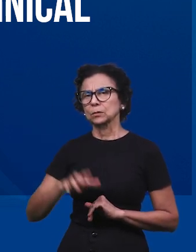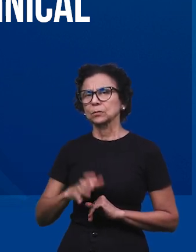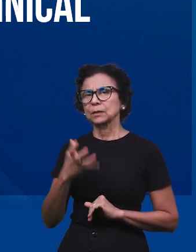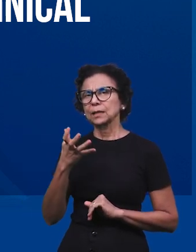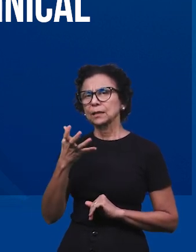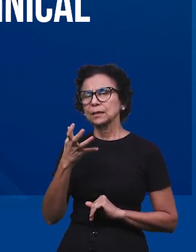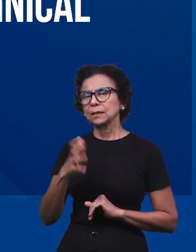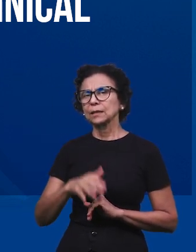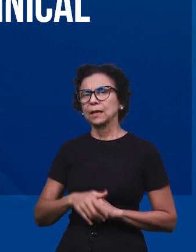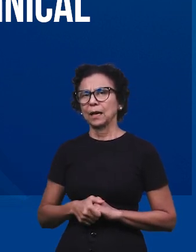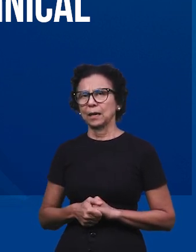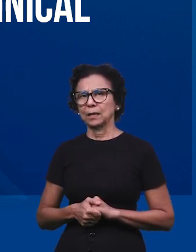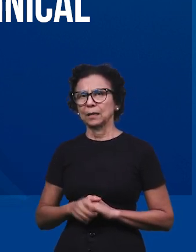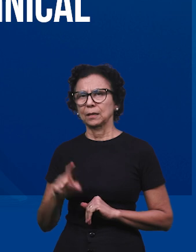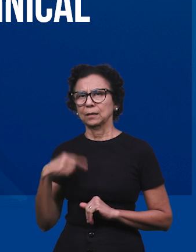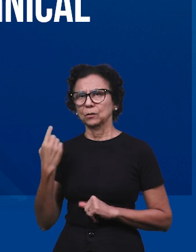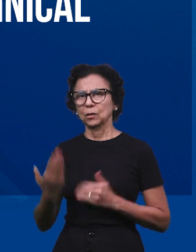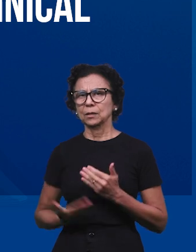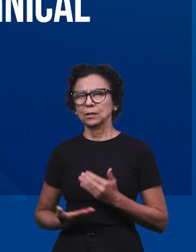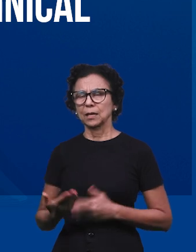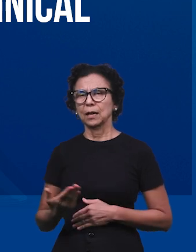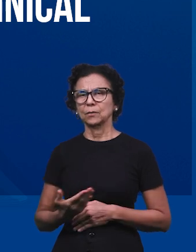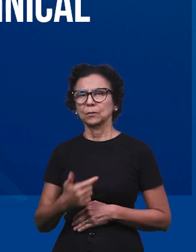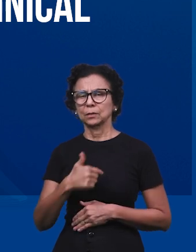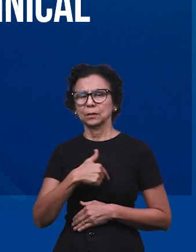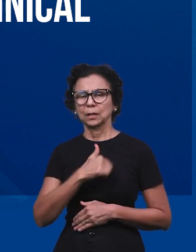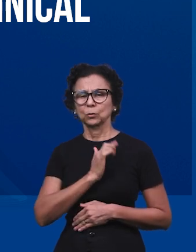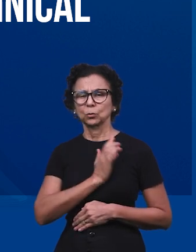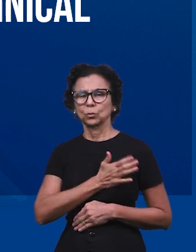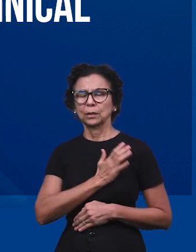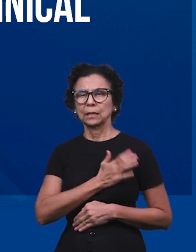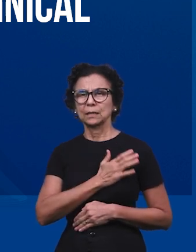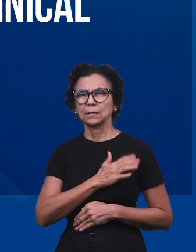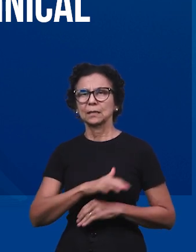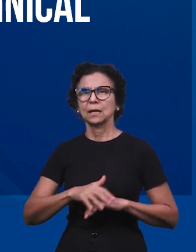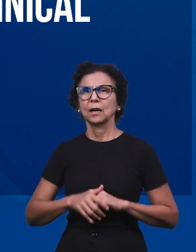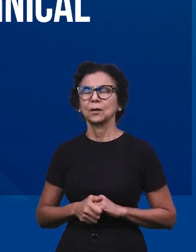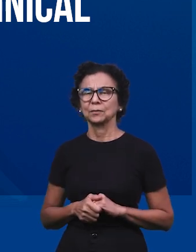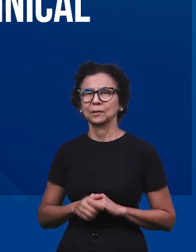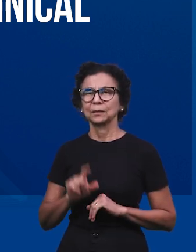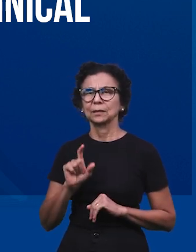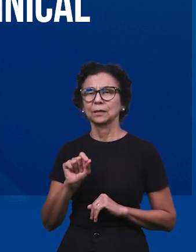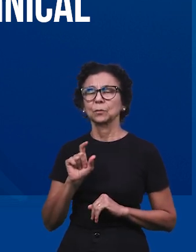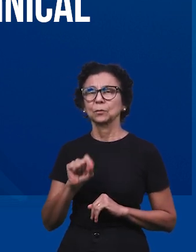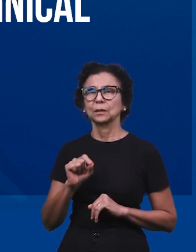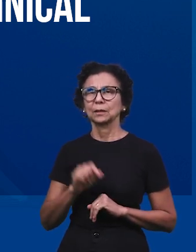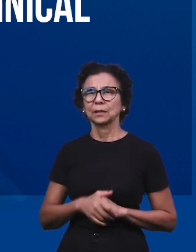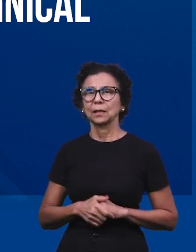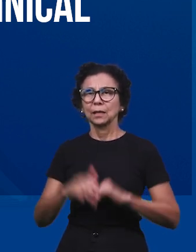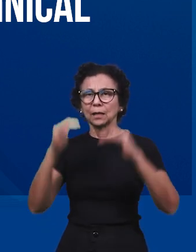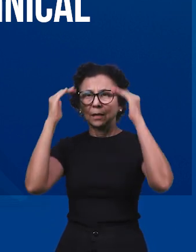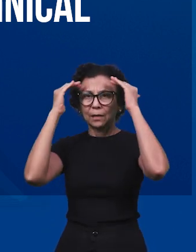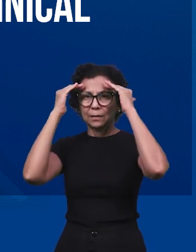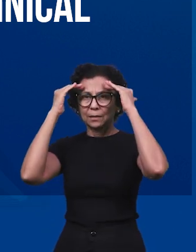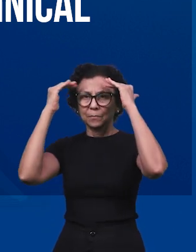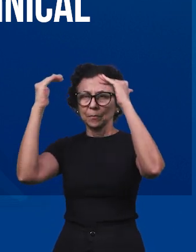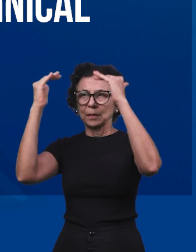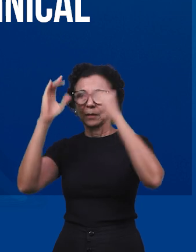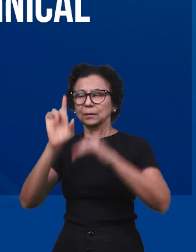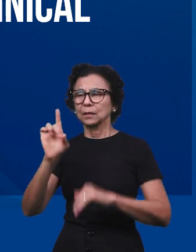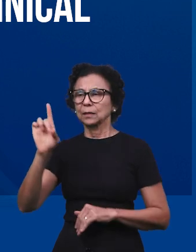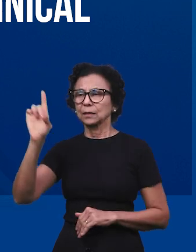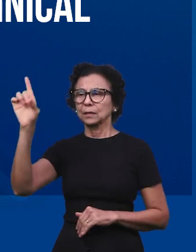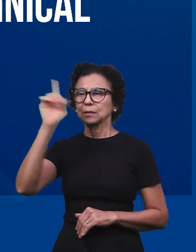coração sempre durante toda a vida? Respeito e obediência a Deus.